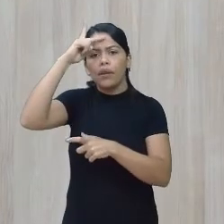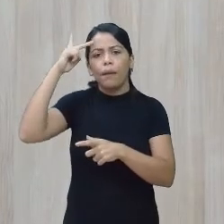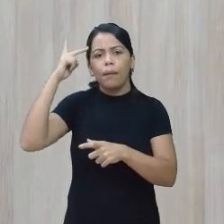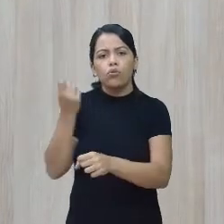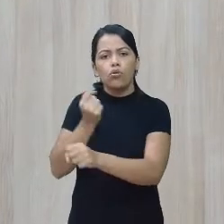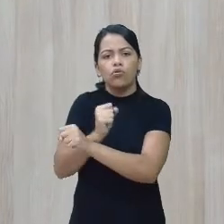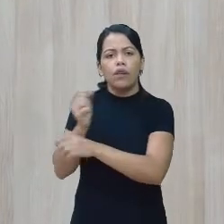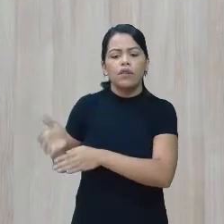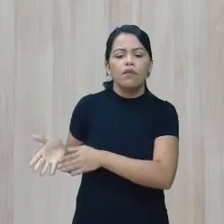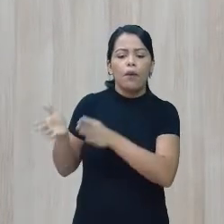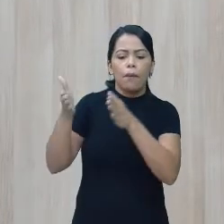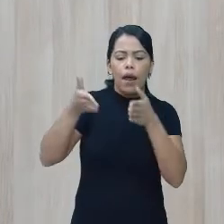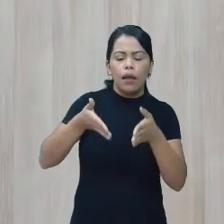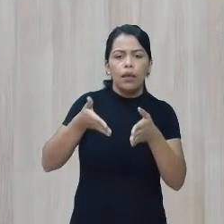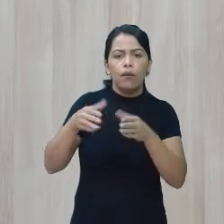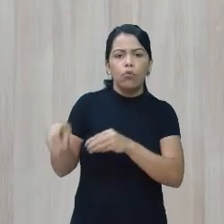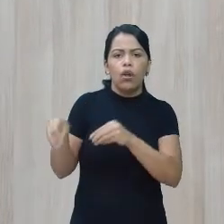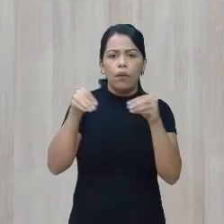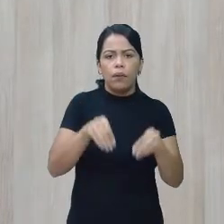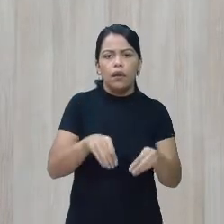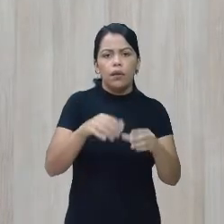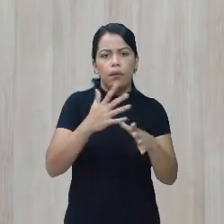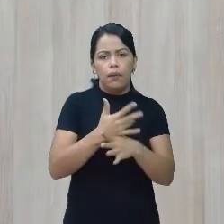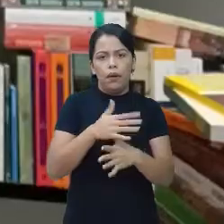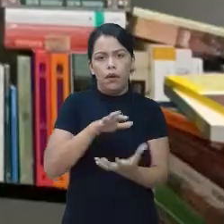escravizadas para o Recife, para Pernambuco?